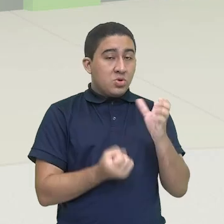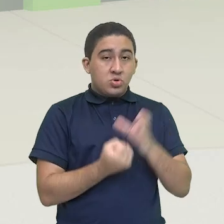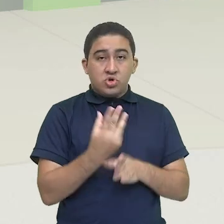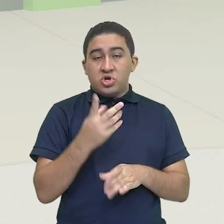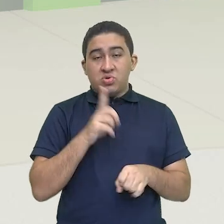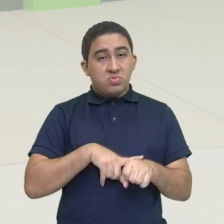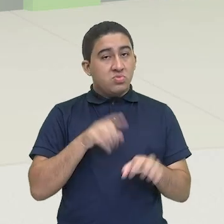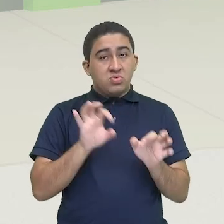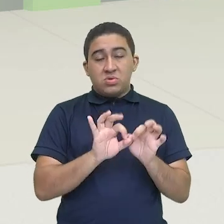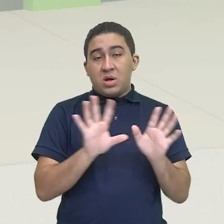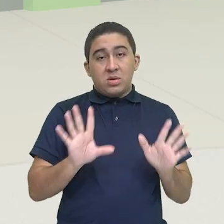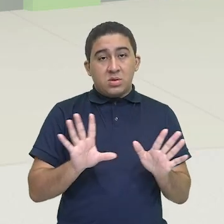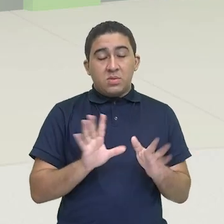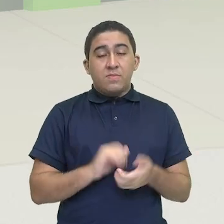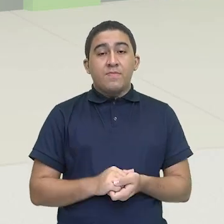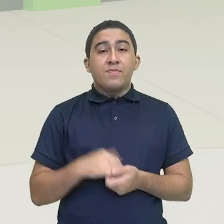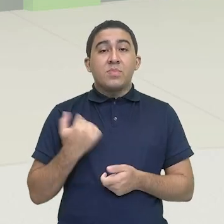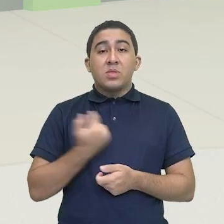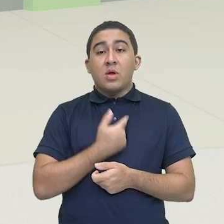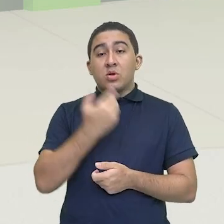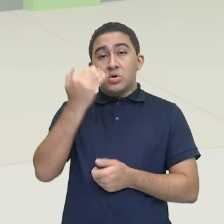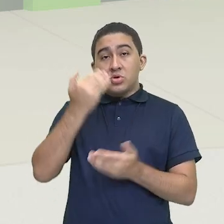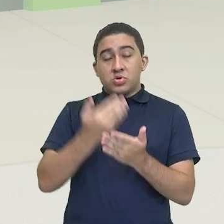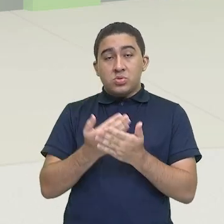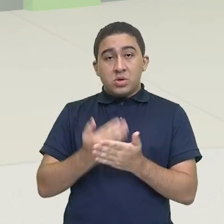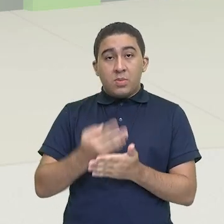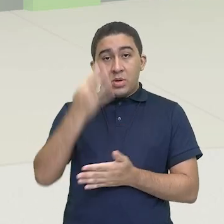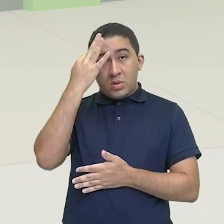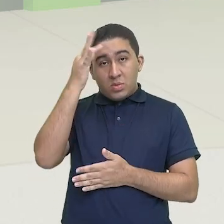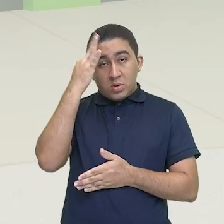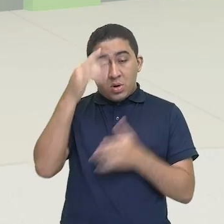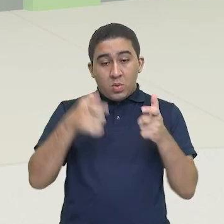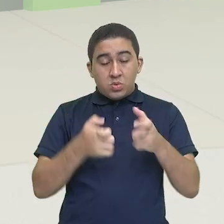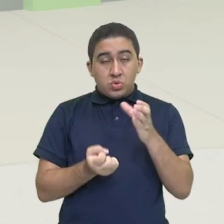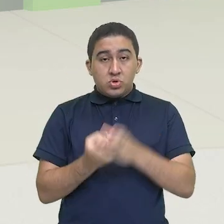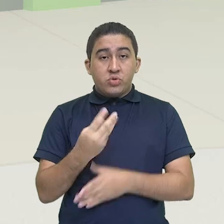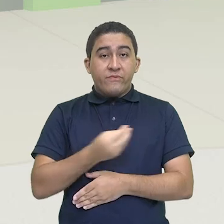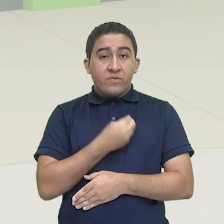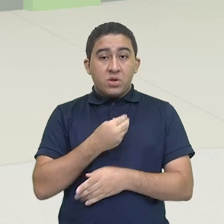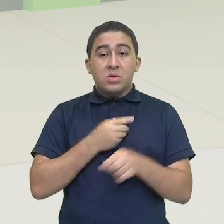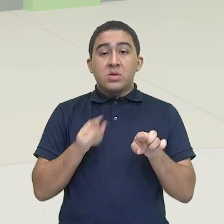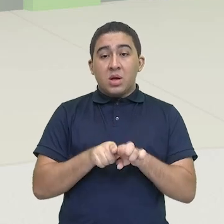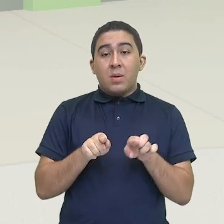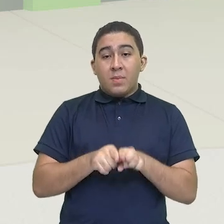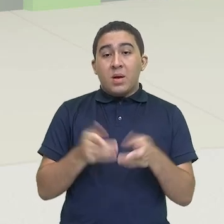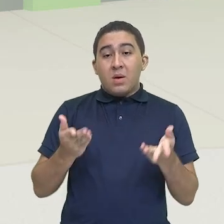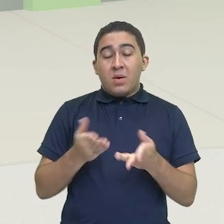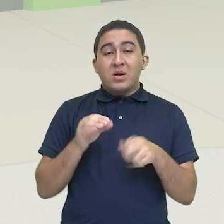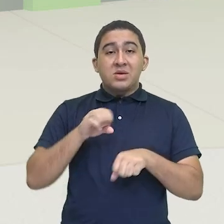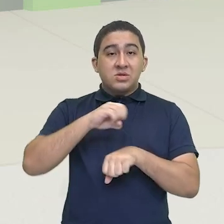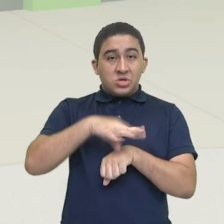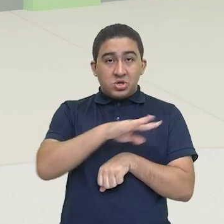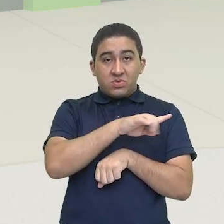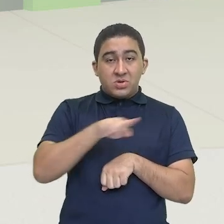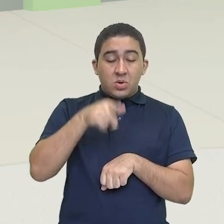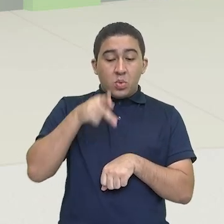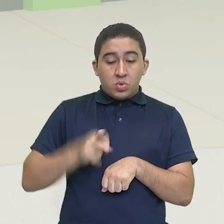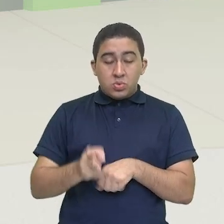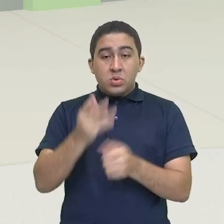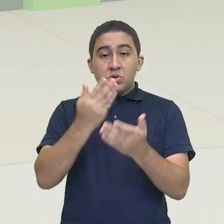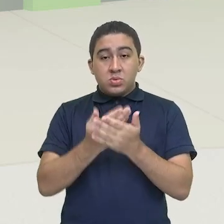espontânea. Então, nós vimos aqui as várias teorias de origem dos seres vivos, né, e eu deixo a recomendação